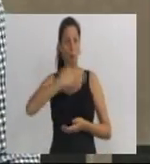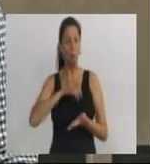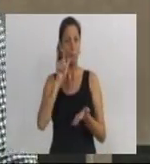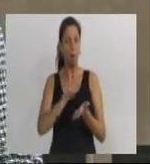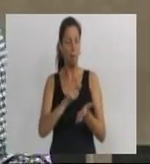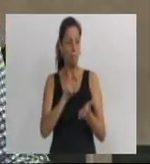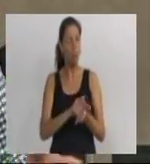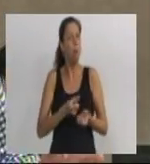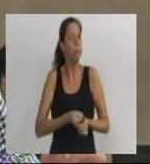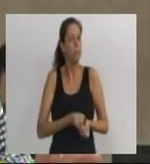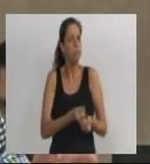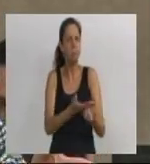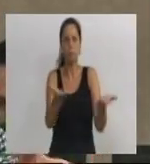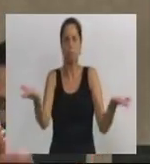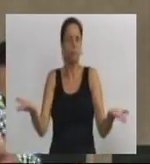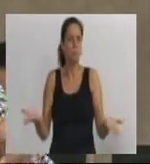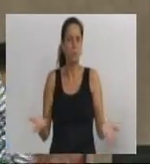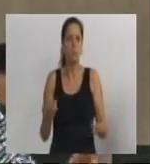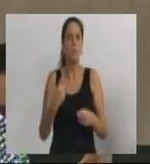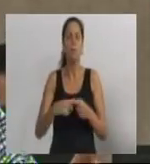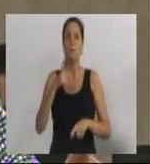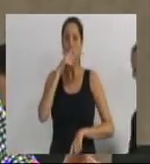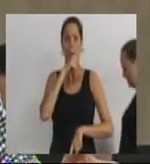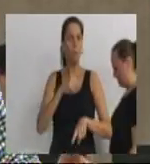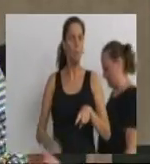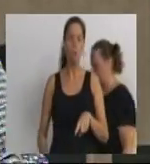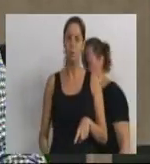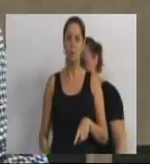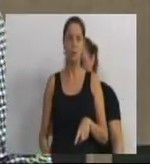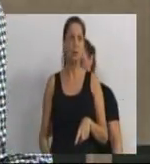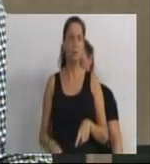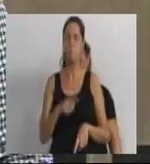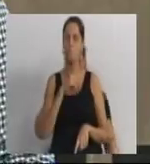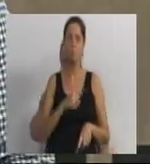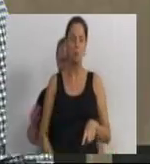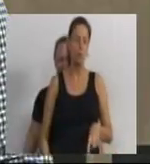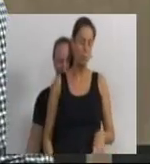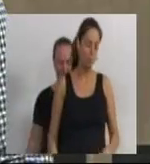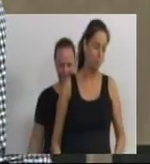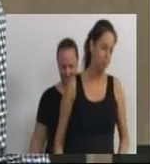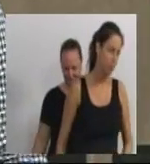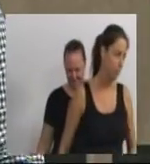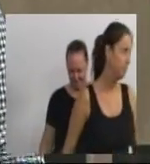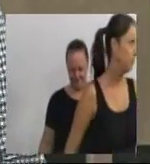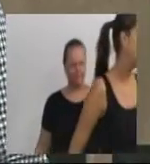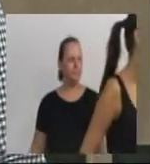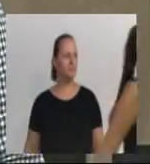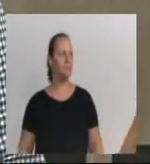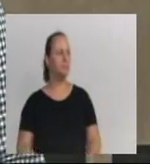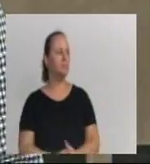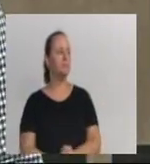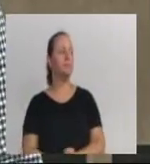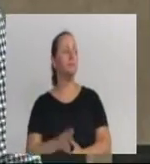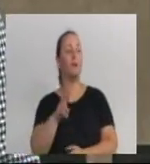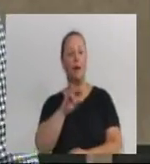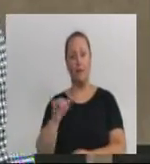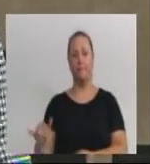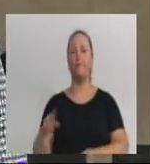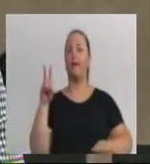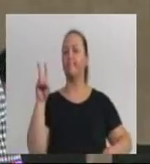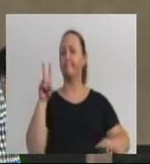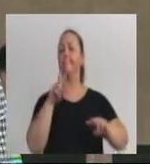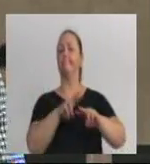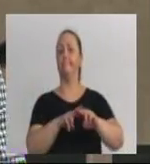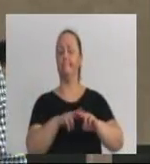colegas vereadores, porque isso é proibido, vereador. Prestar serviço, uma empresa, o gestor público que